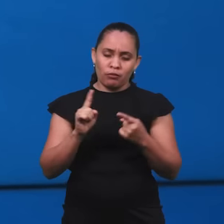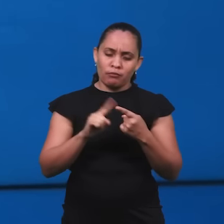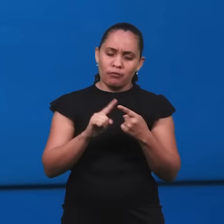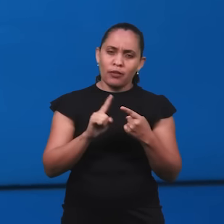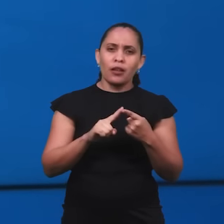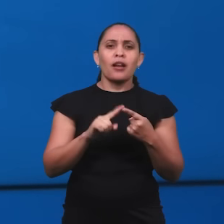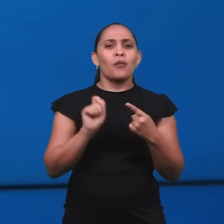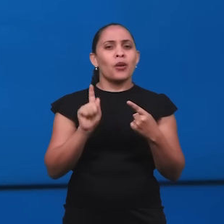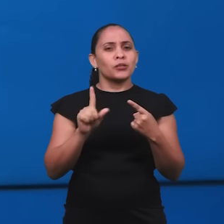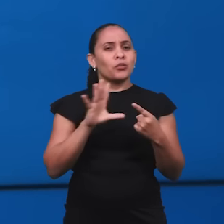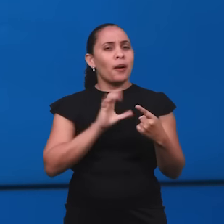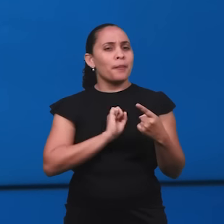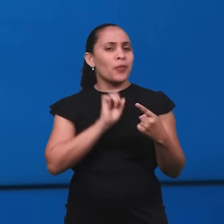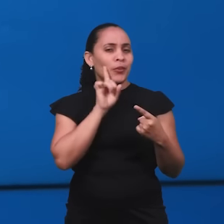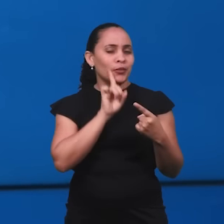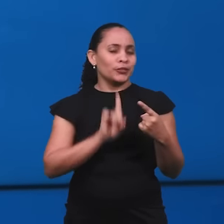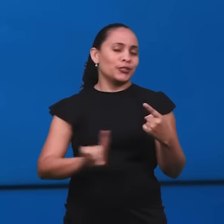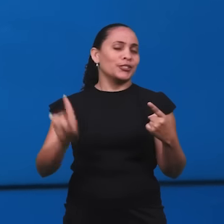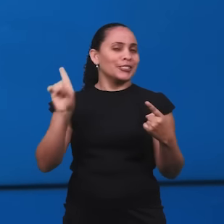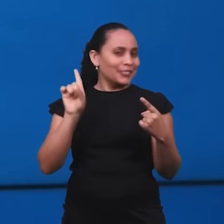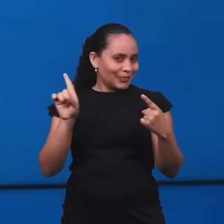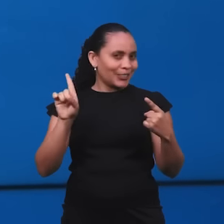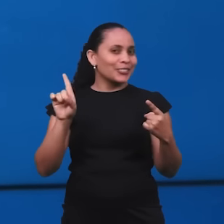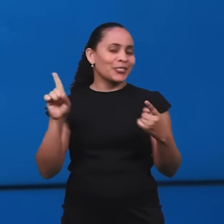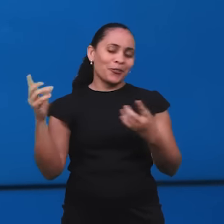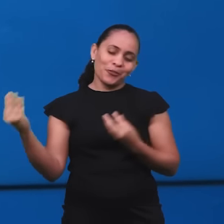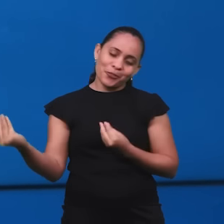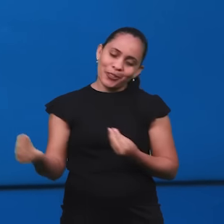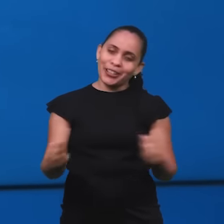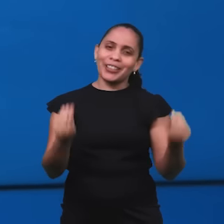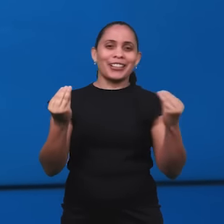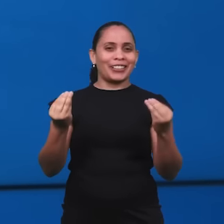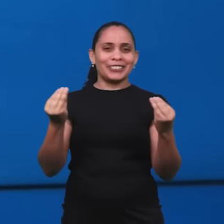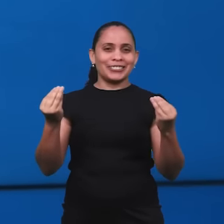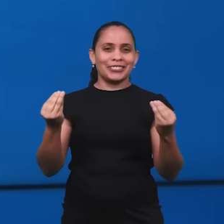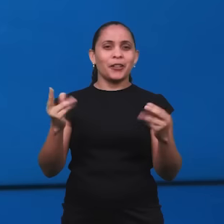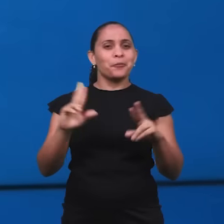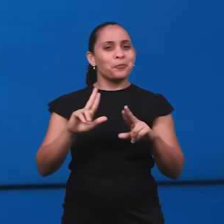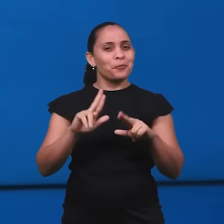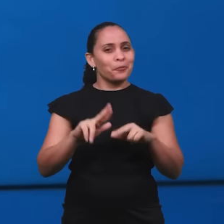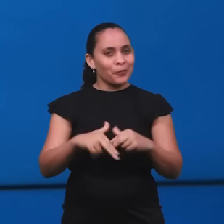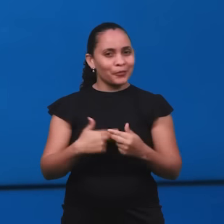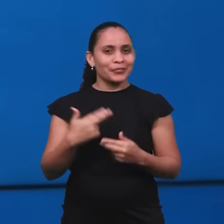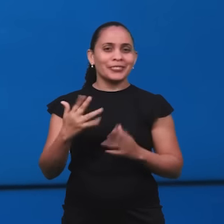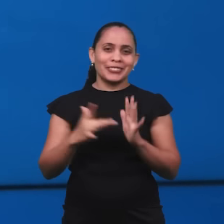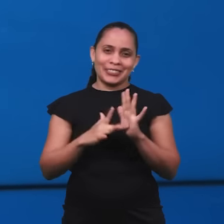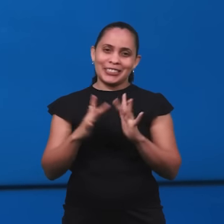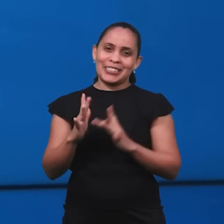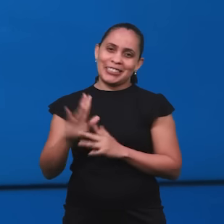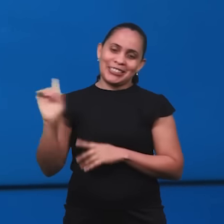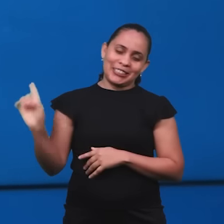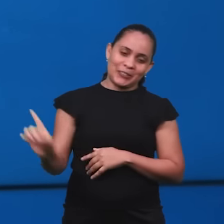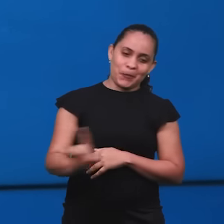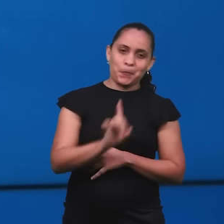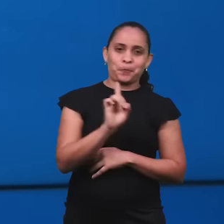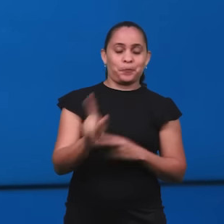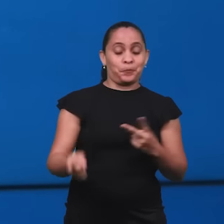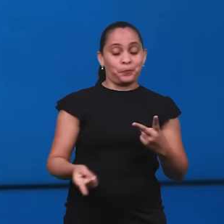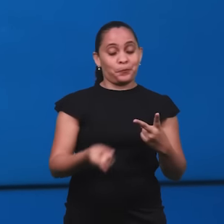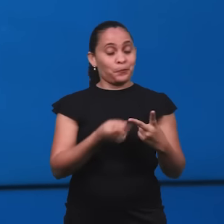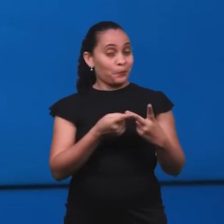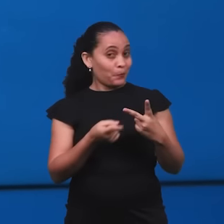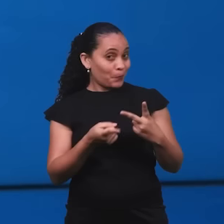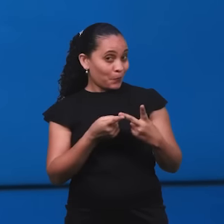Deus. E esse amor, ele foi dado por Deus a nós através do Senhor Jesus. Então, o segundo aspecto é que a